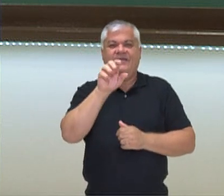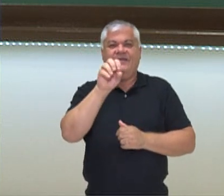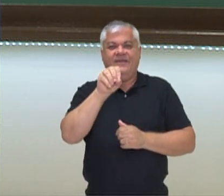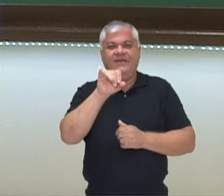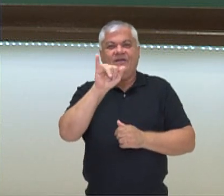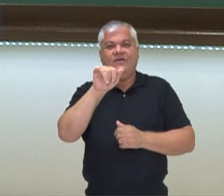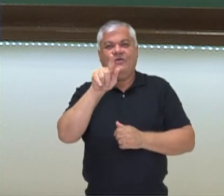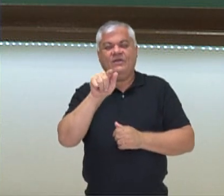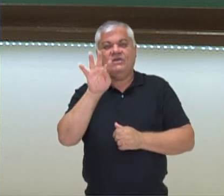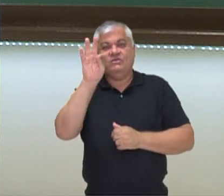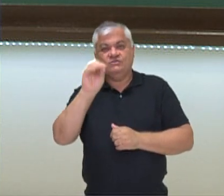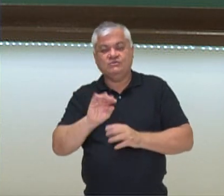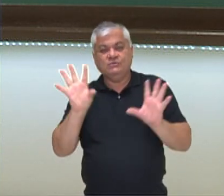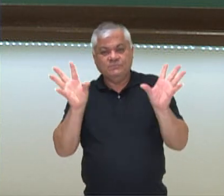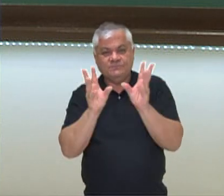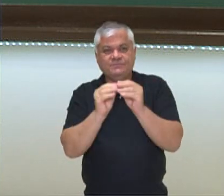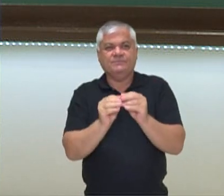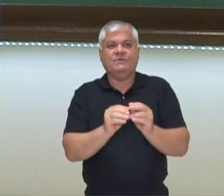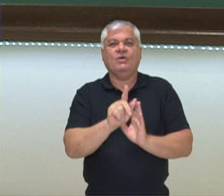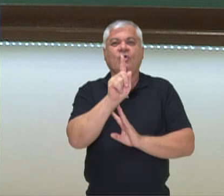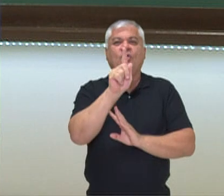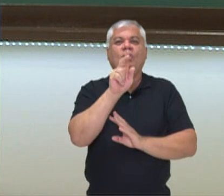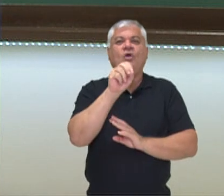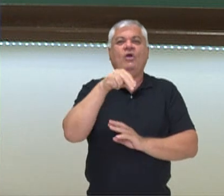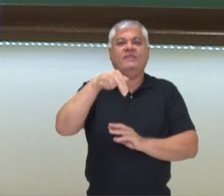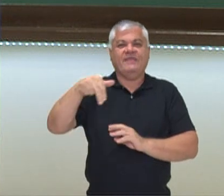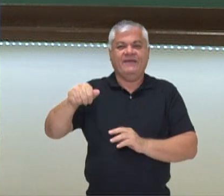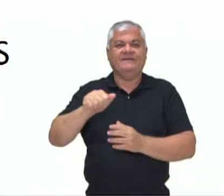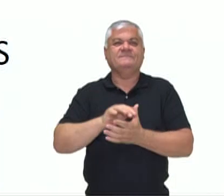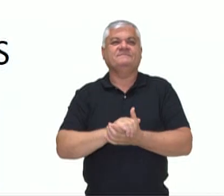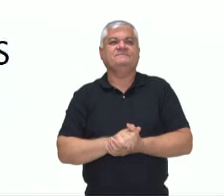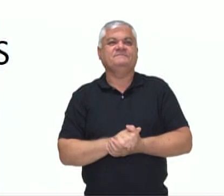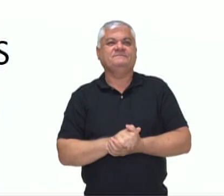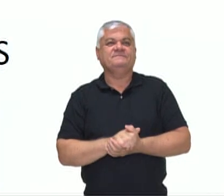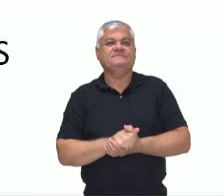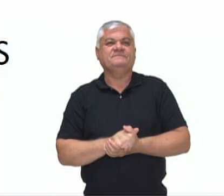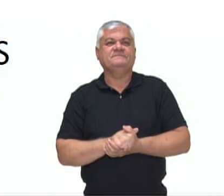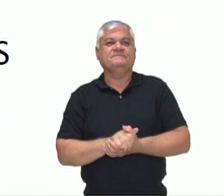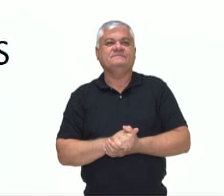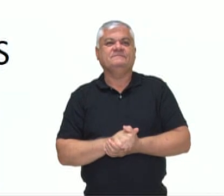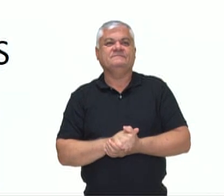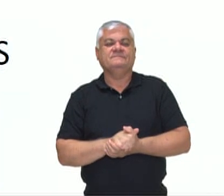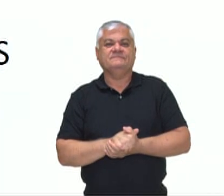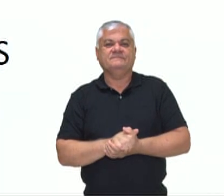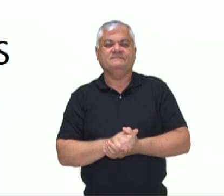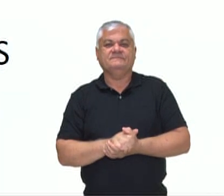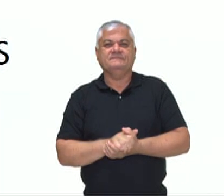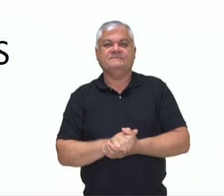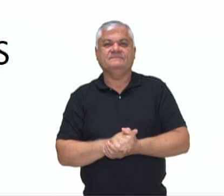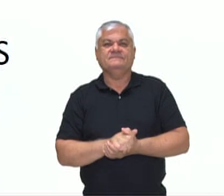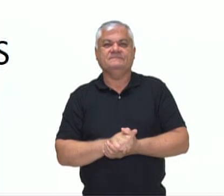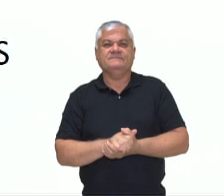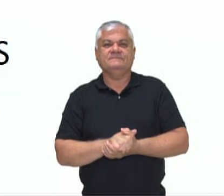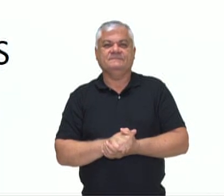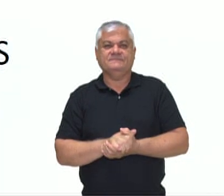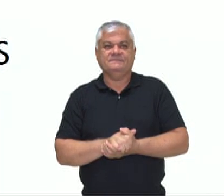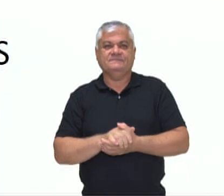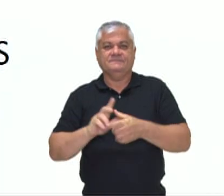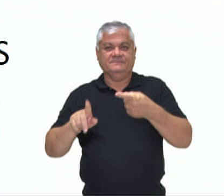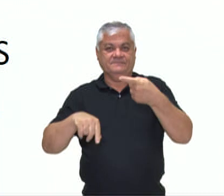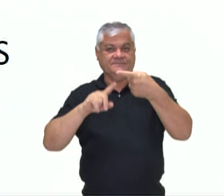to se tornaram gonna. Ele diz ainda, I'm gonna try to get